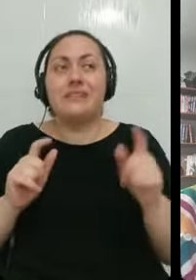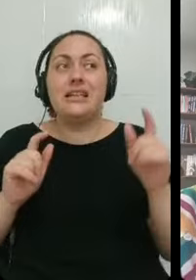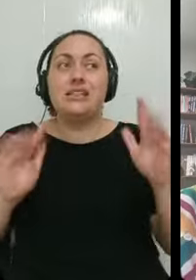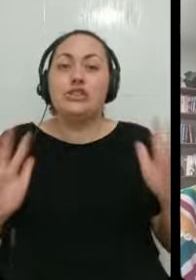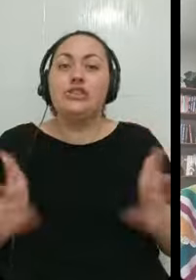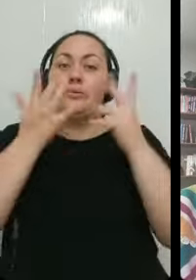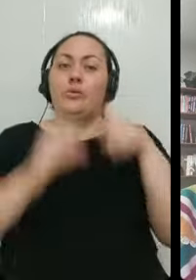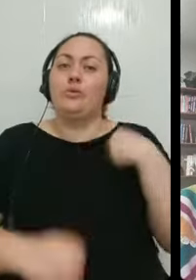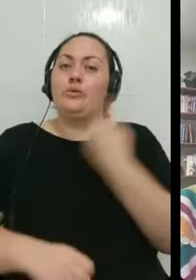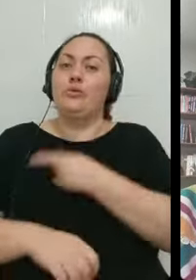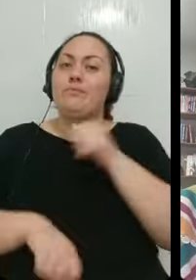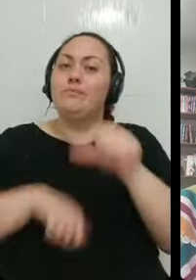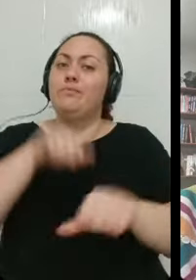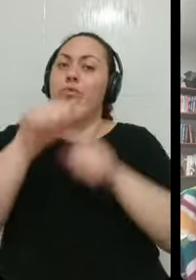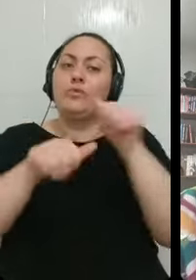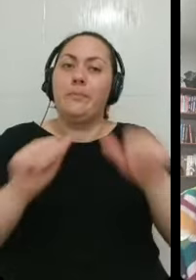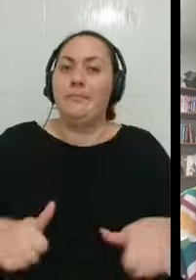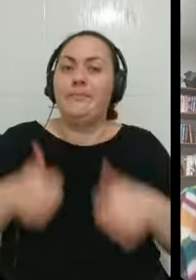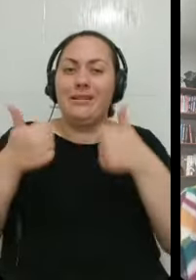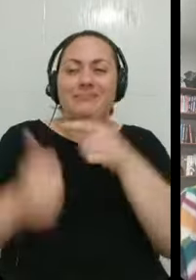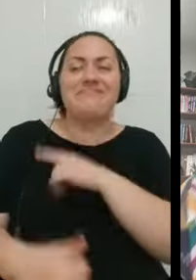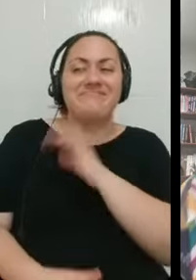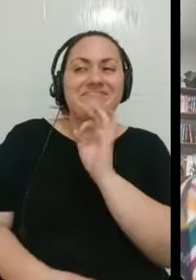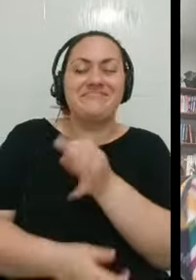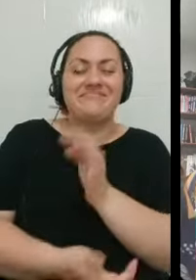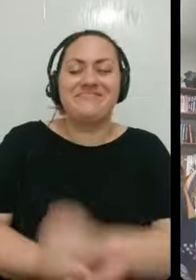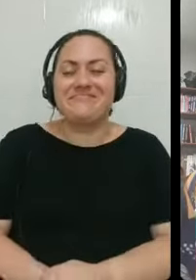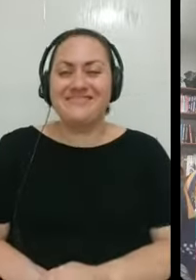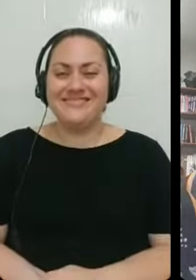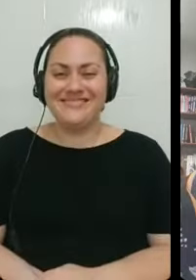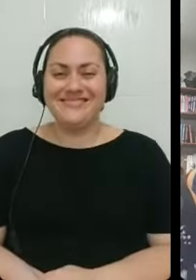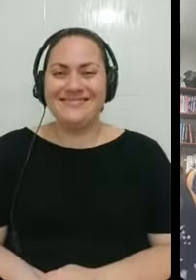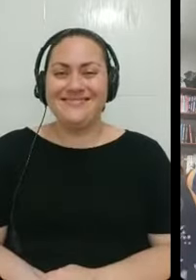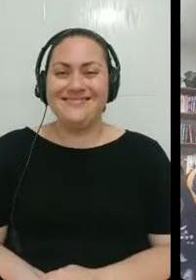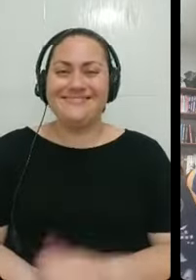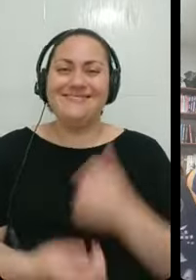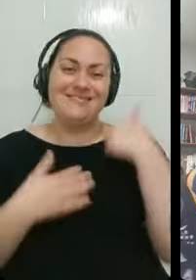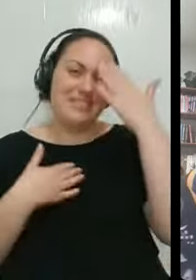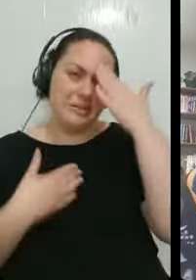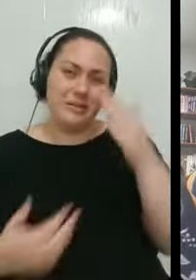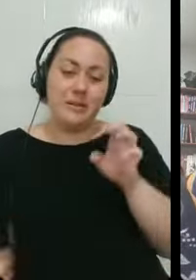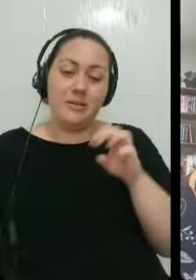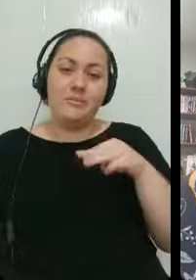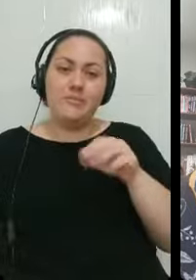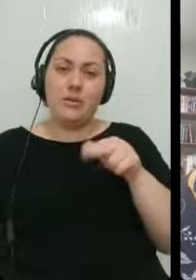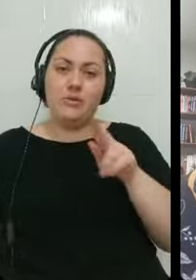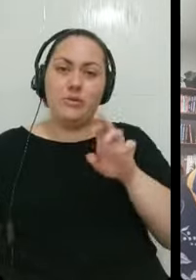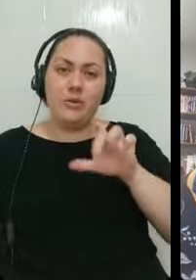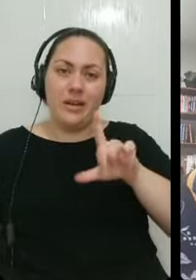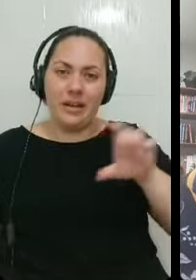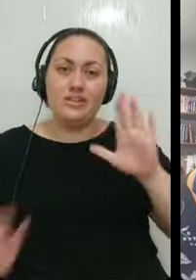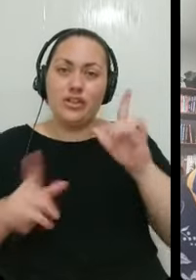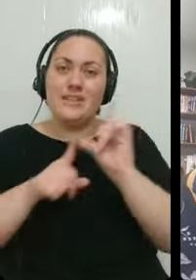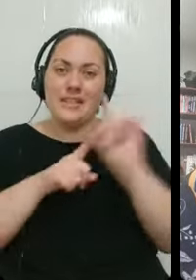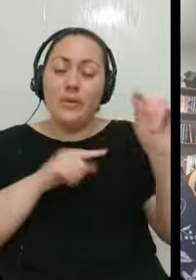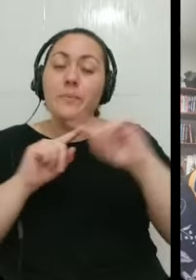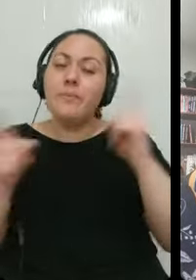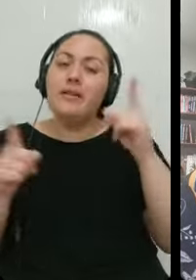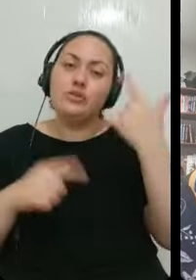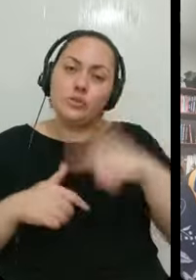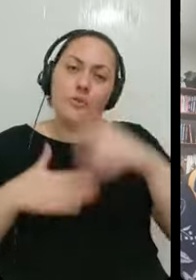melhor. Com certeza. Agradecer a Emanuele, que foi, mas quero poder de novo agradecer a